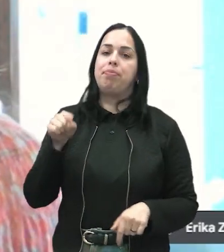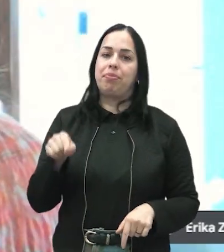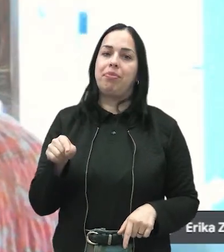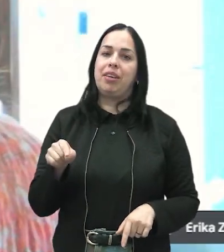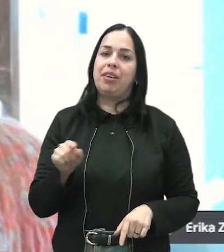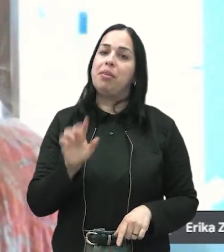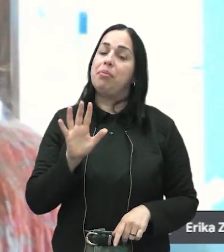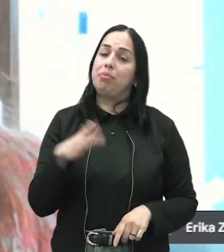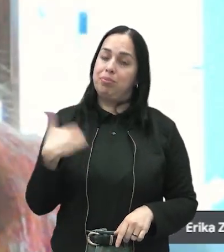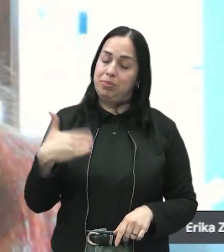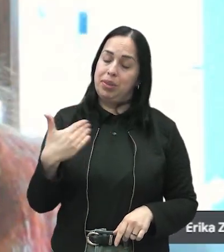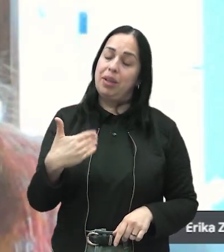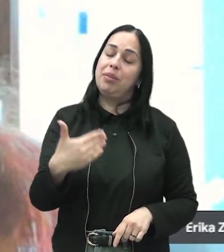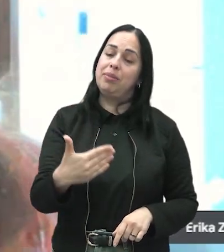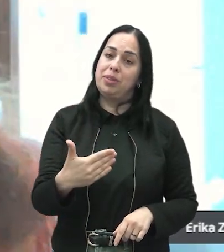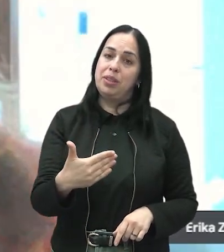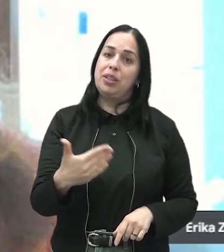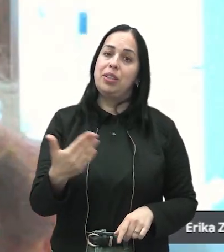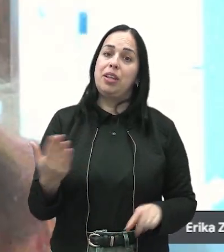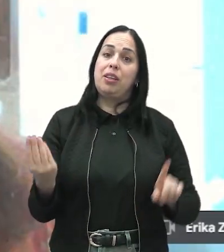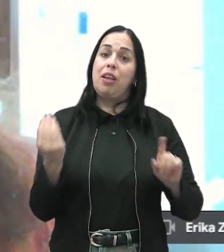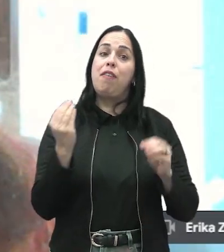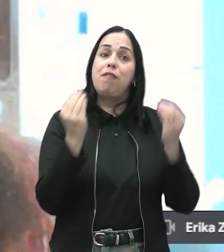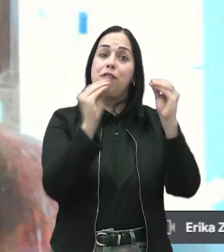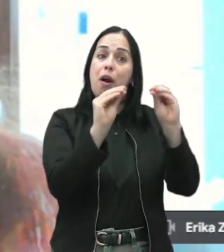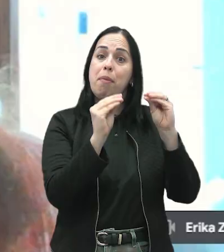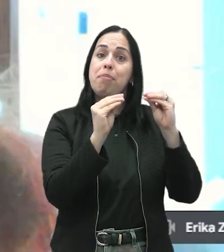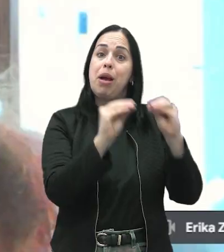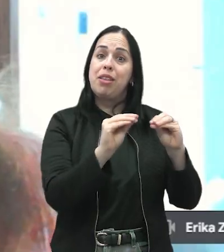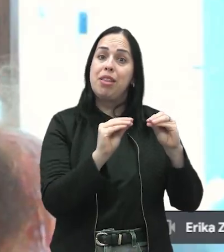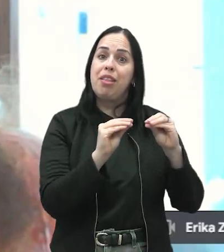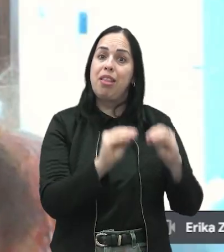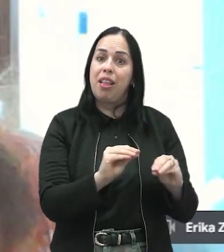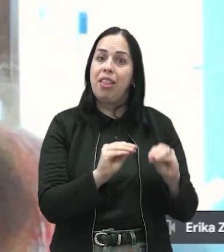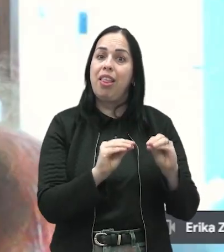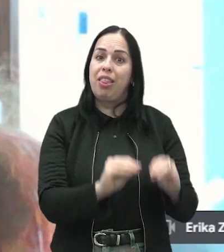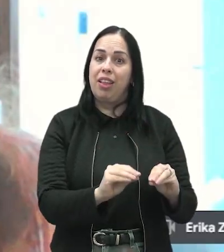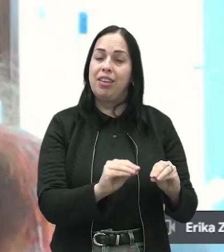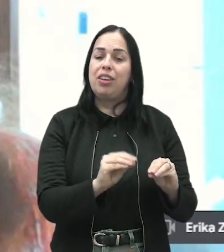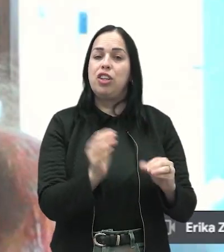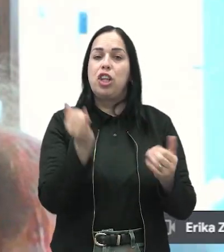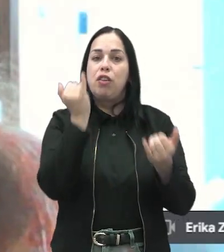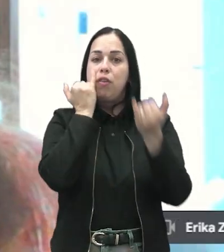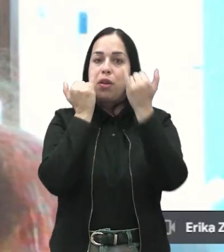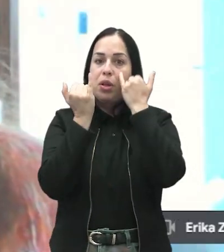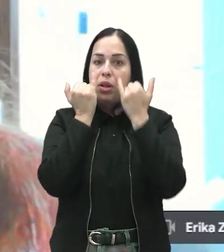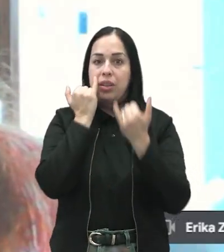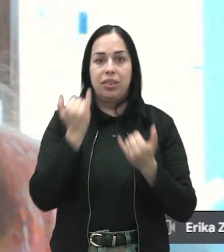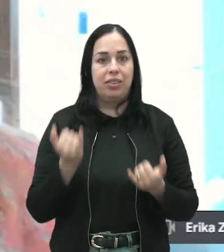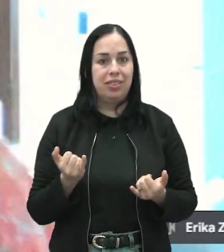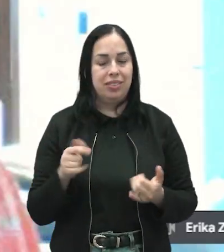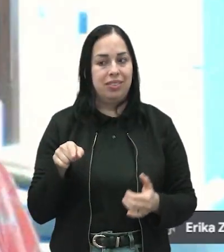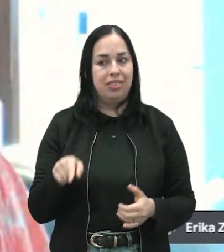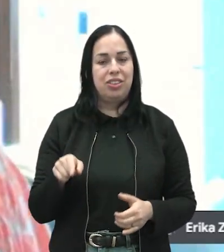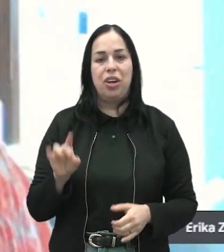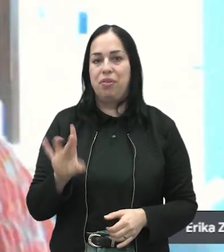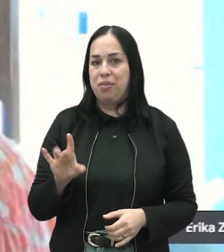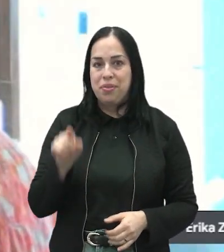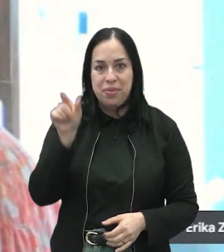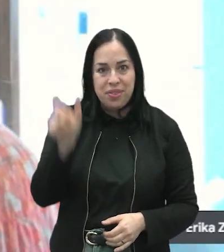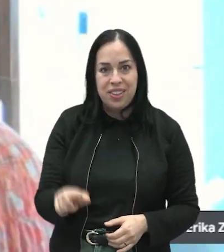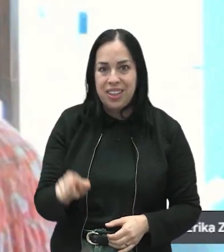isso vai ser colocado numa grande caixa com todos os outros dados, não vai ficar só